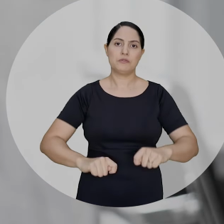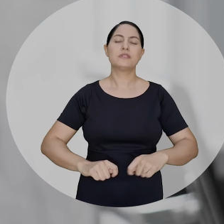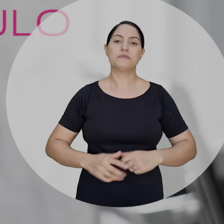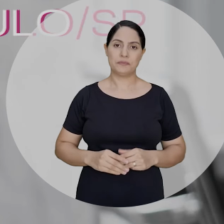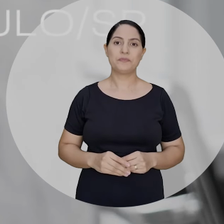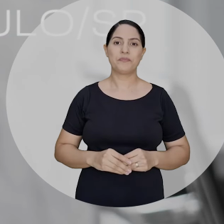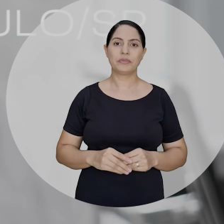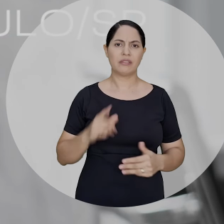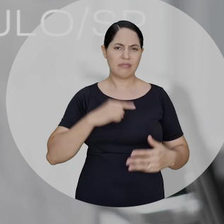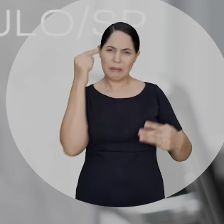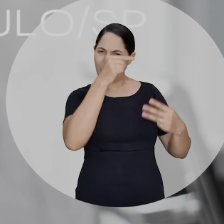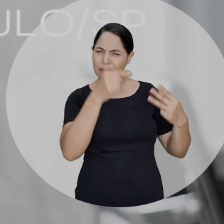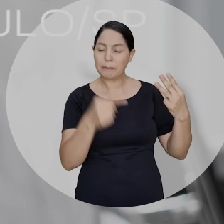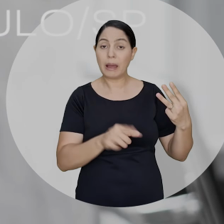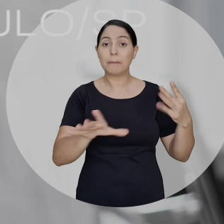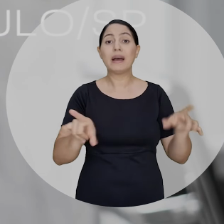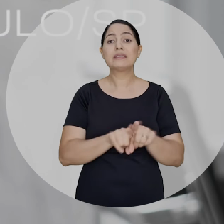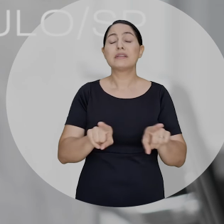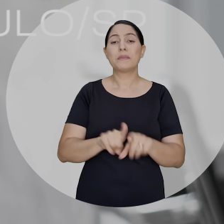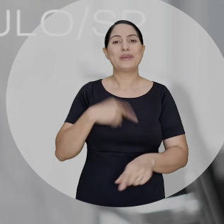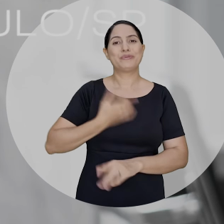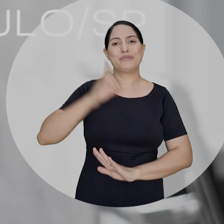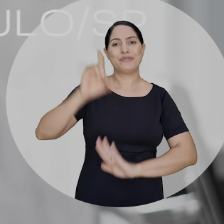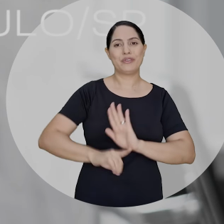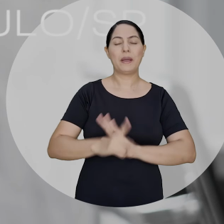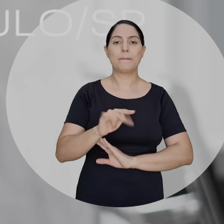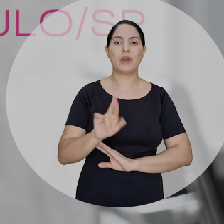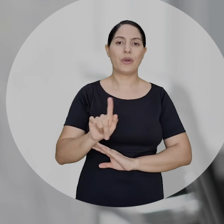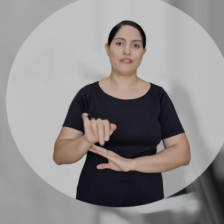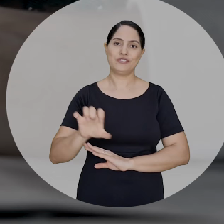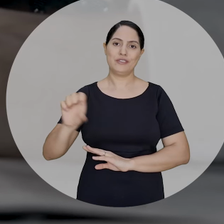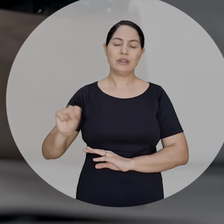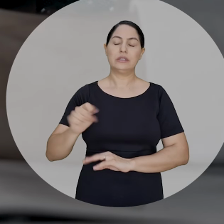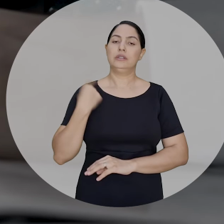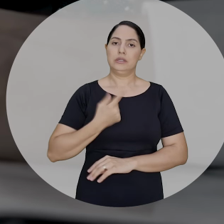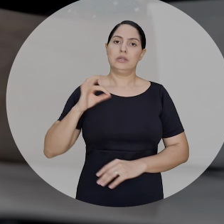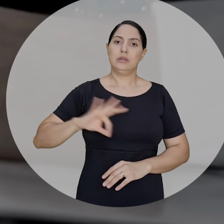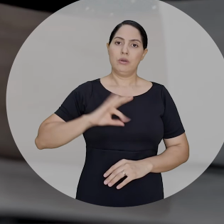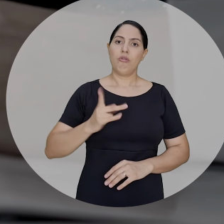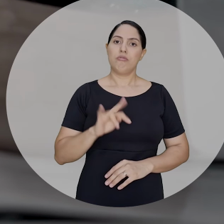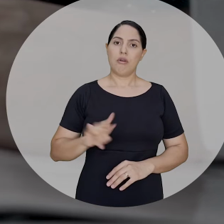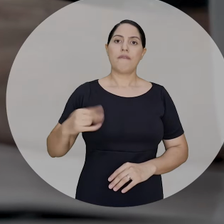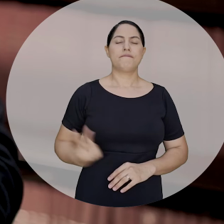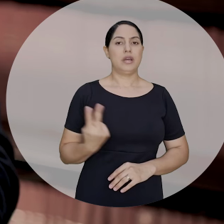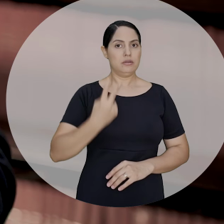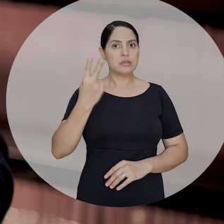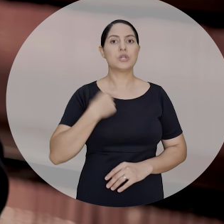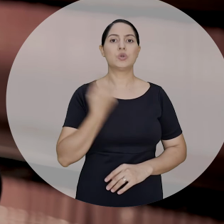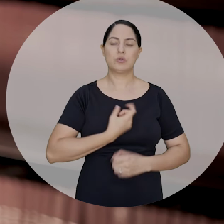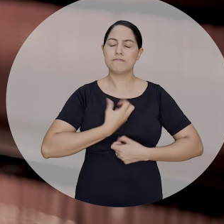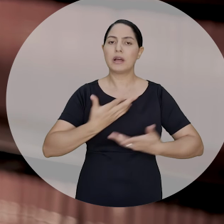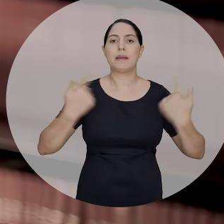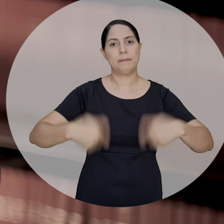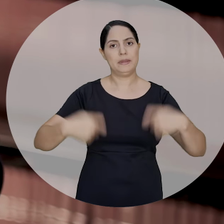essas questões, tem a eterna luta pelas nossas prerrogativas e pela valorização dos honorários. Precisamos falar